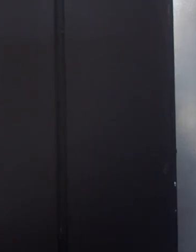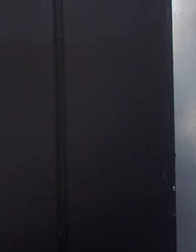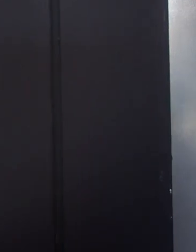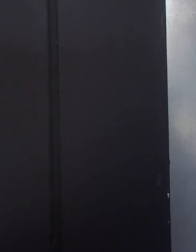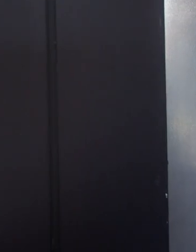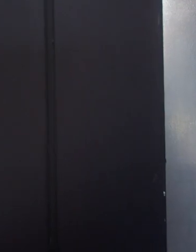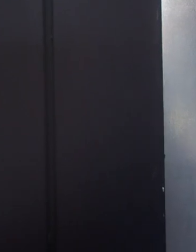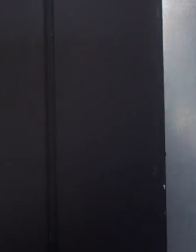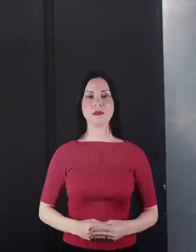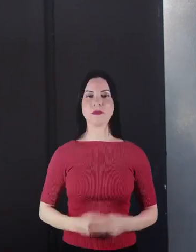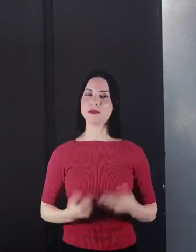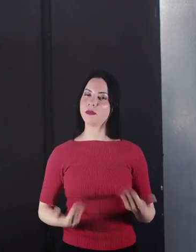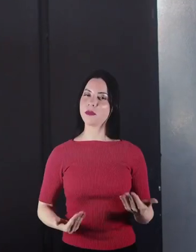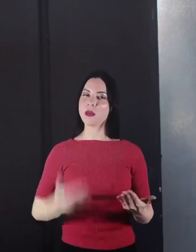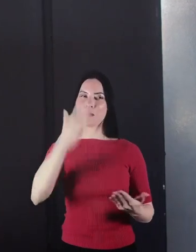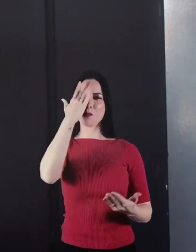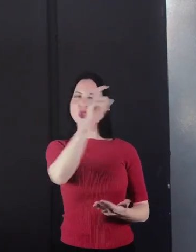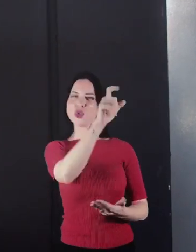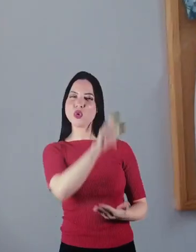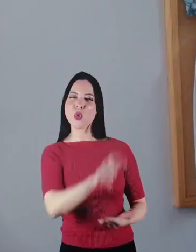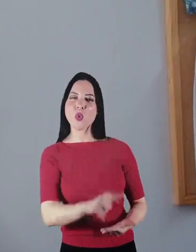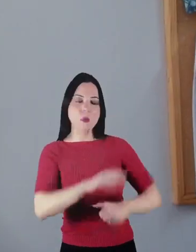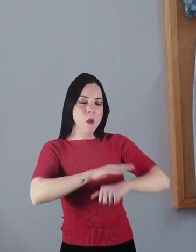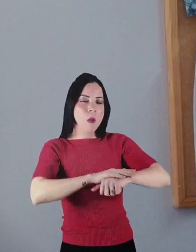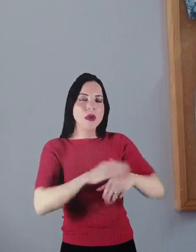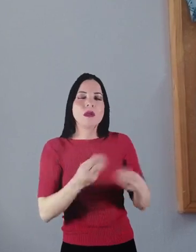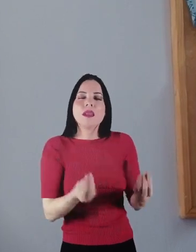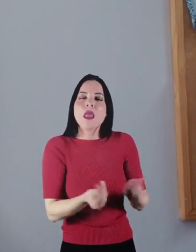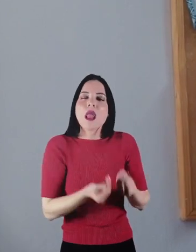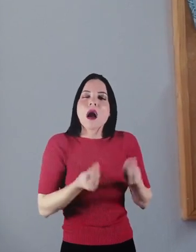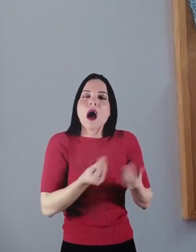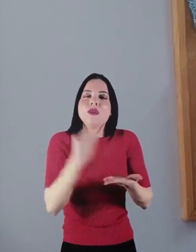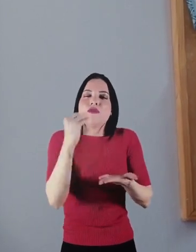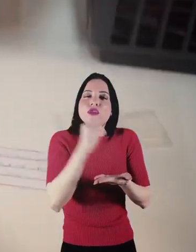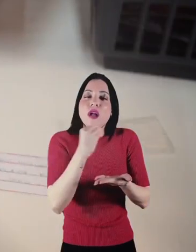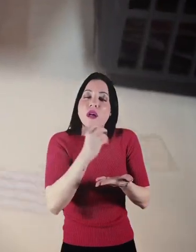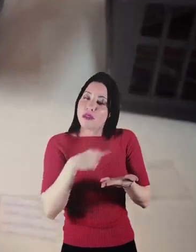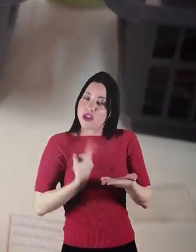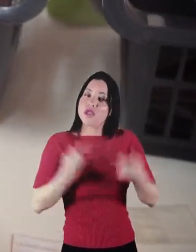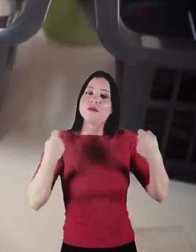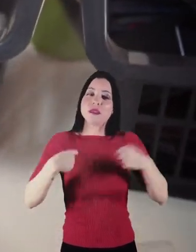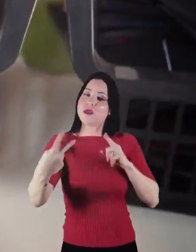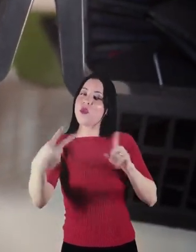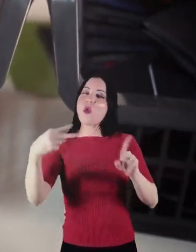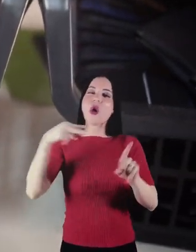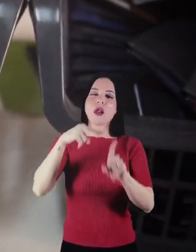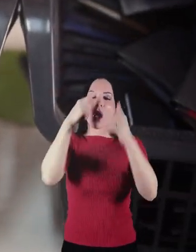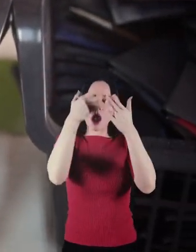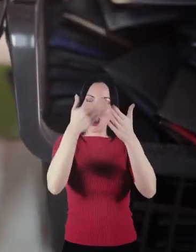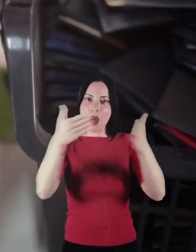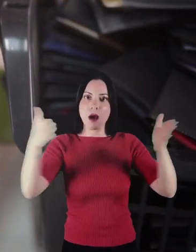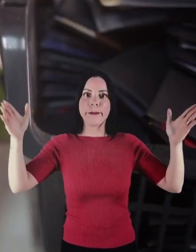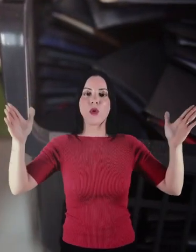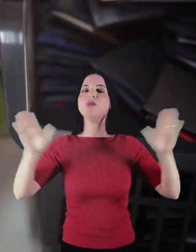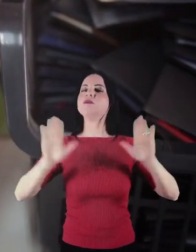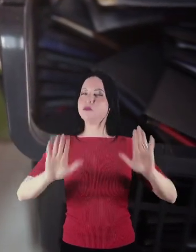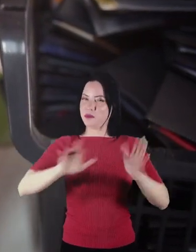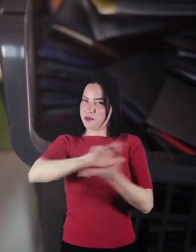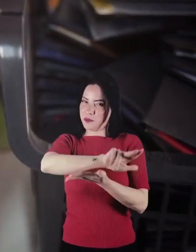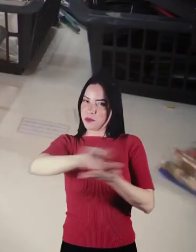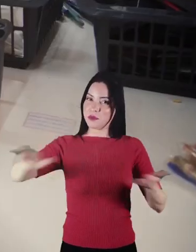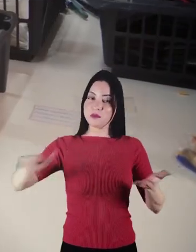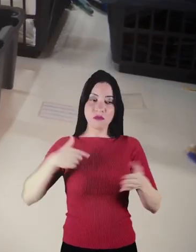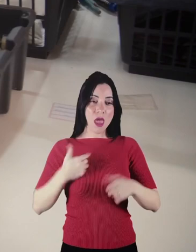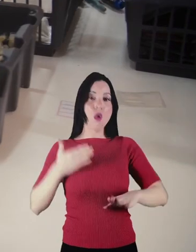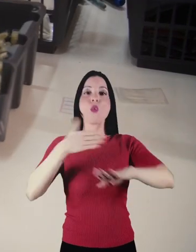Para cuidar de uma pessoa que está muito vulnerabilizada, a gente precisa de um olhar muito amplo. Quando eu entro para aquele serviço totalmente